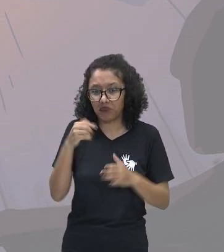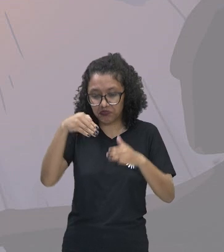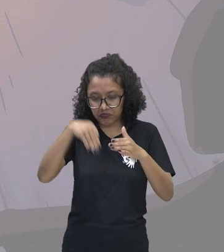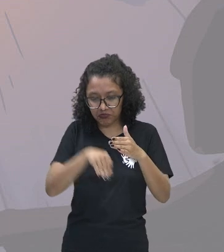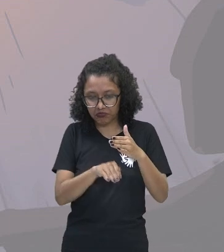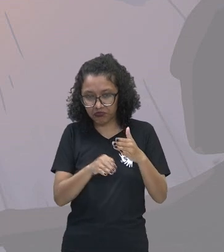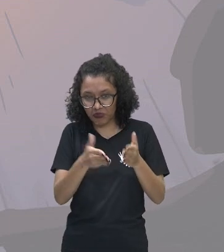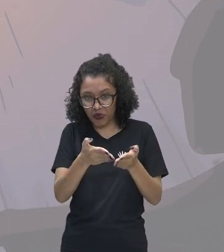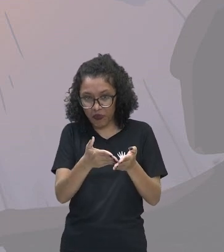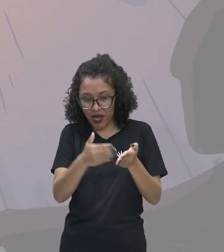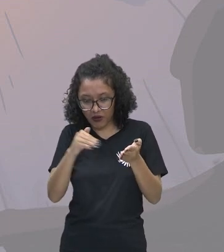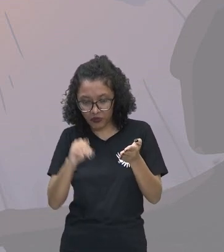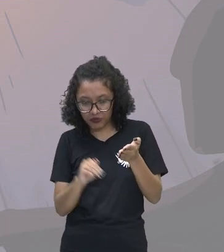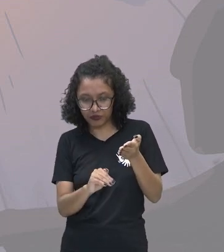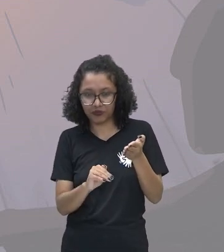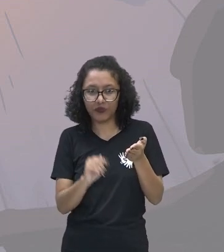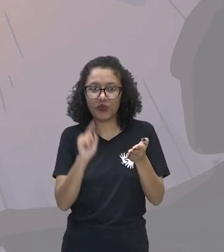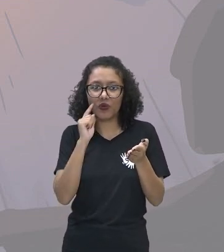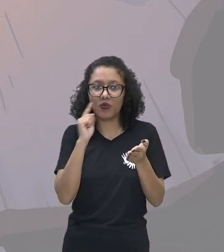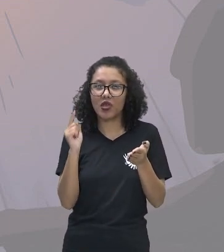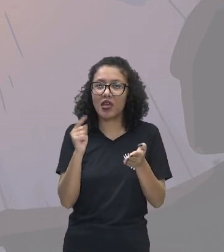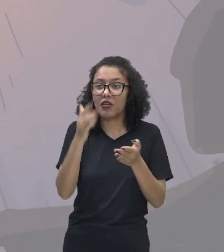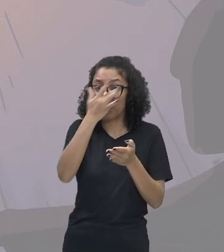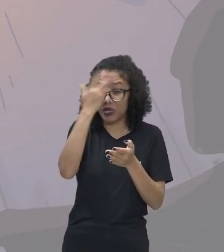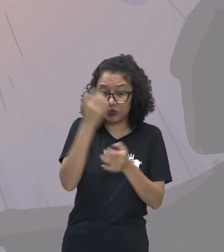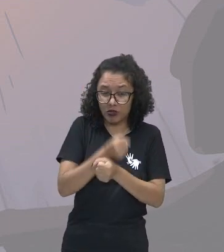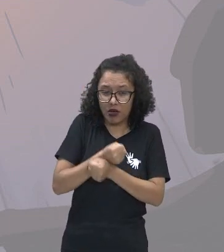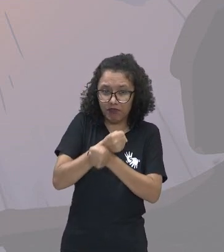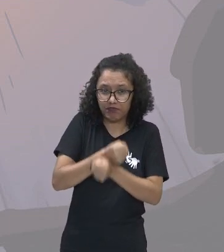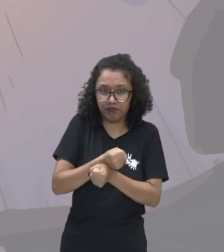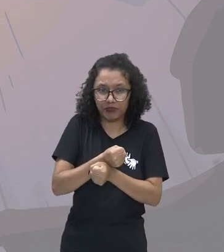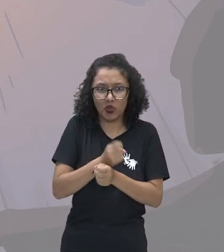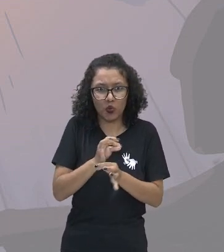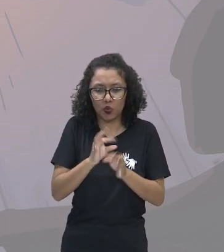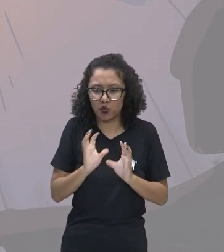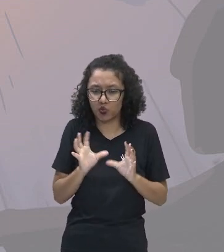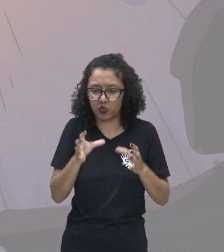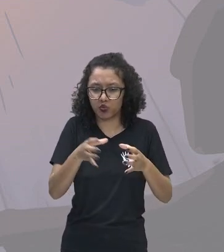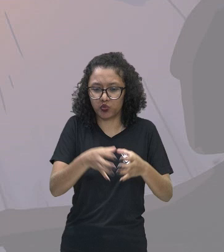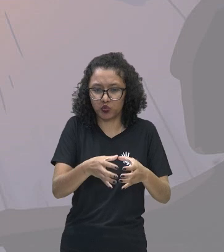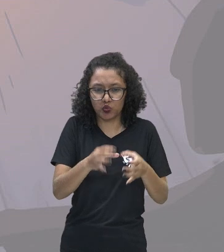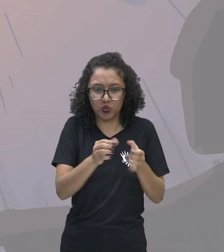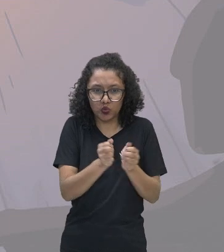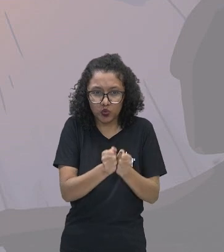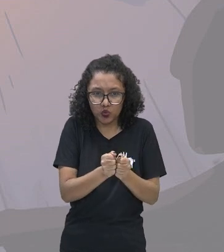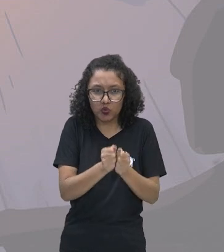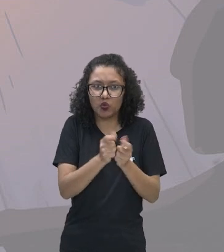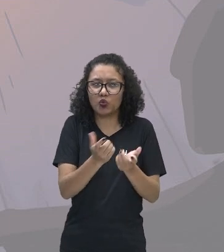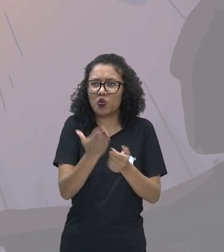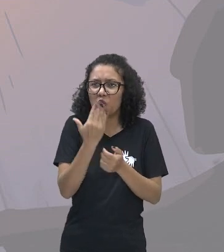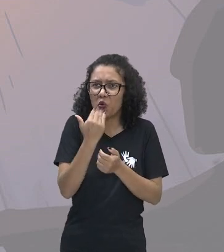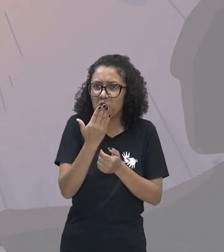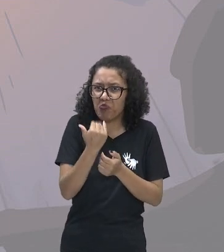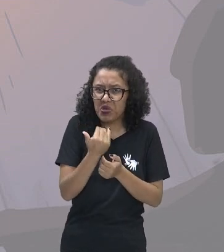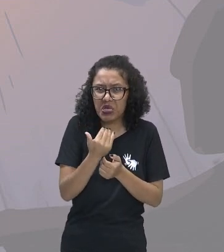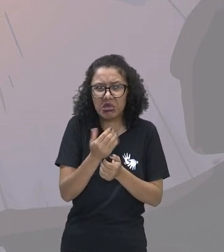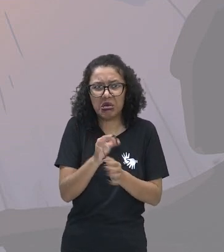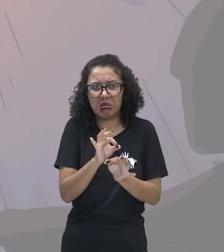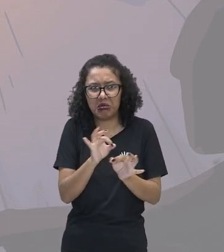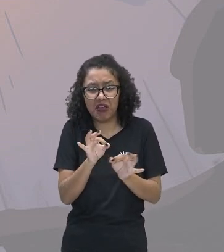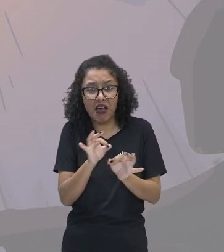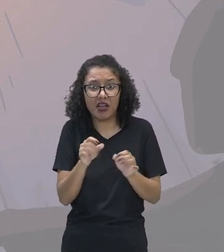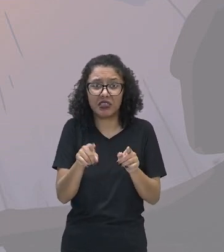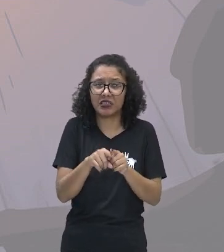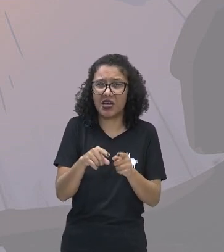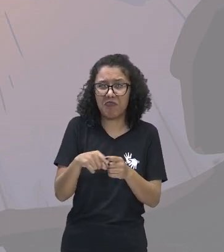navio. Os escravizados, eles eram colocados todos juntos, eram mal alimentados, sofriam